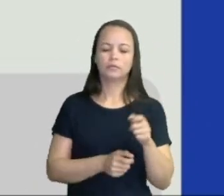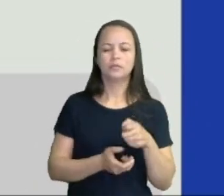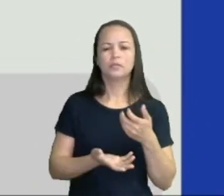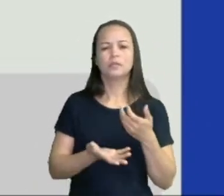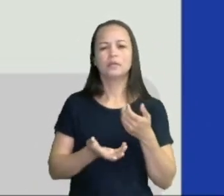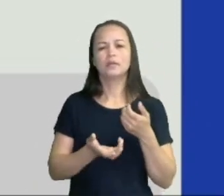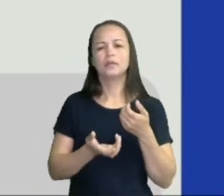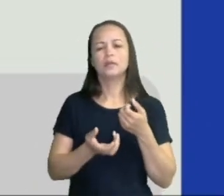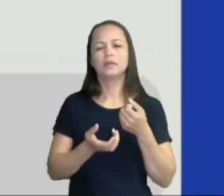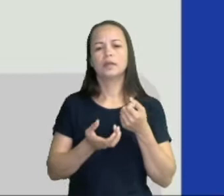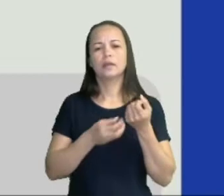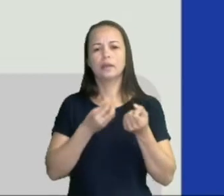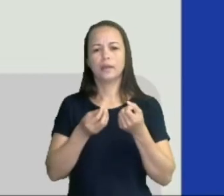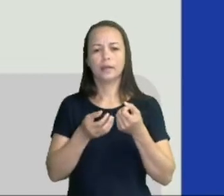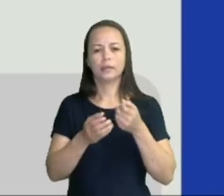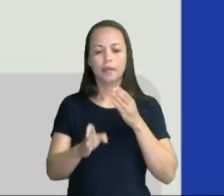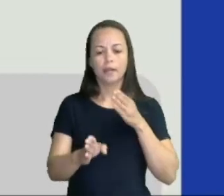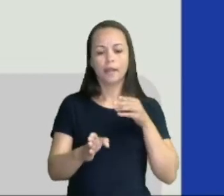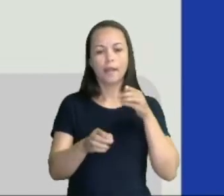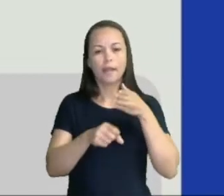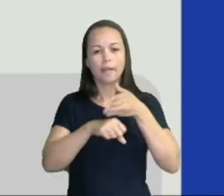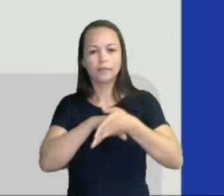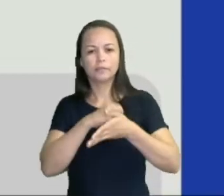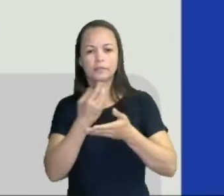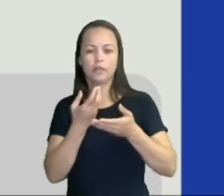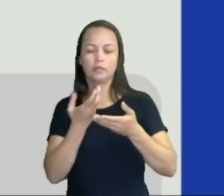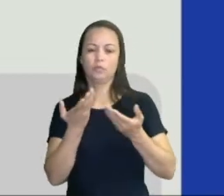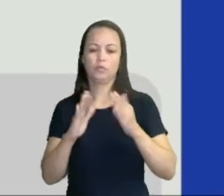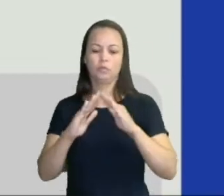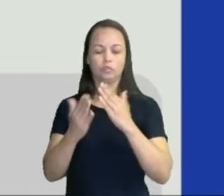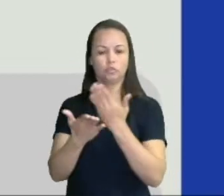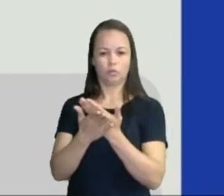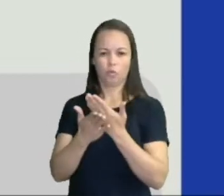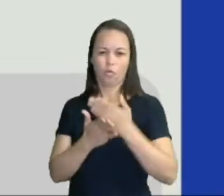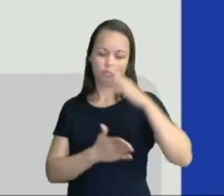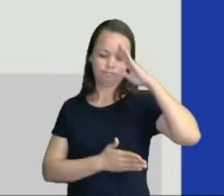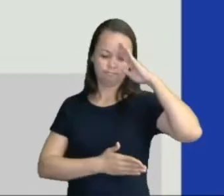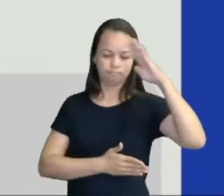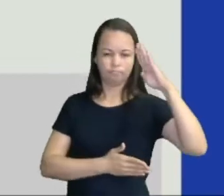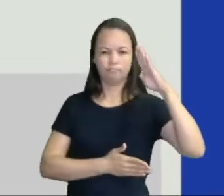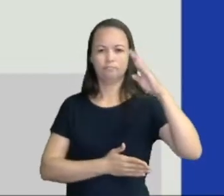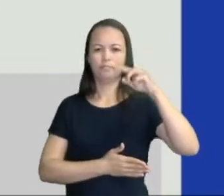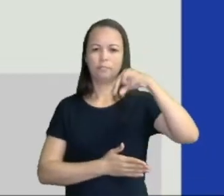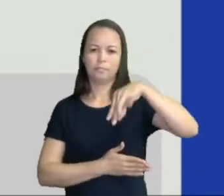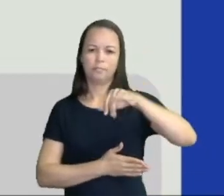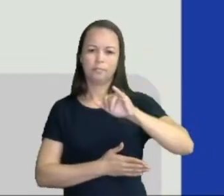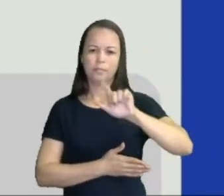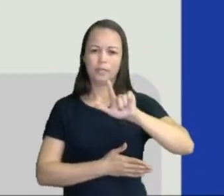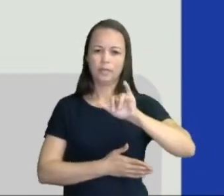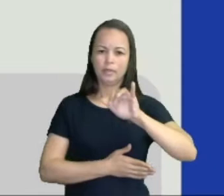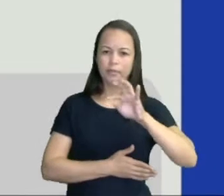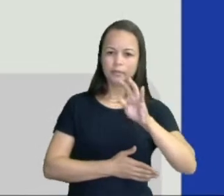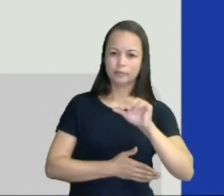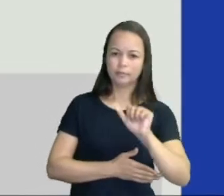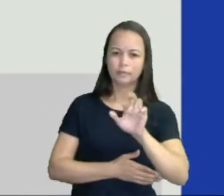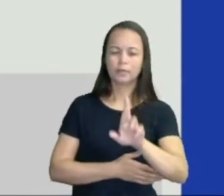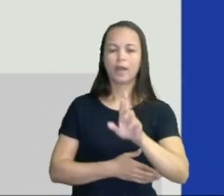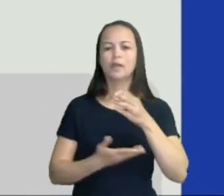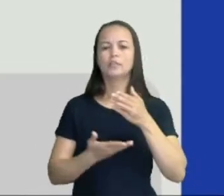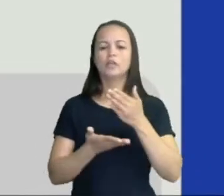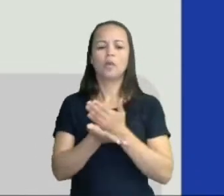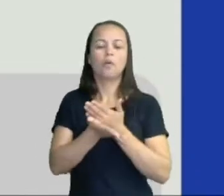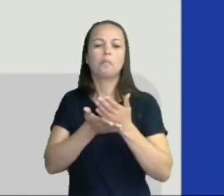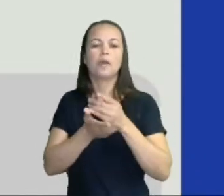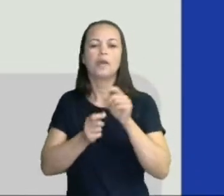para o colégio militar, aos 17 anos, isso um pouco depois, aos 17 anos, ele já passa a